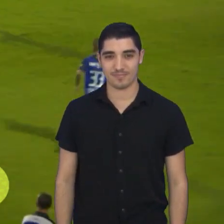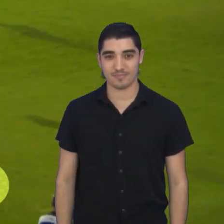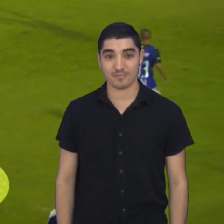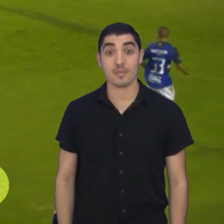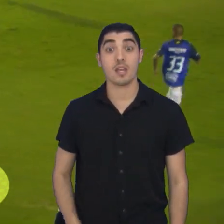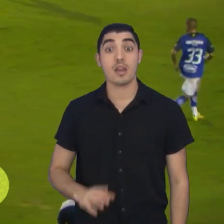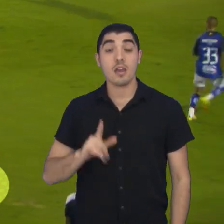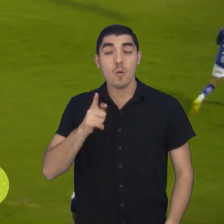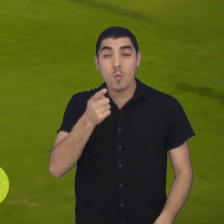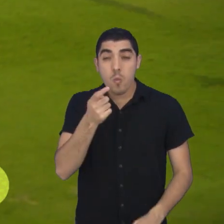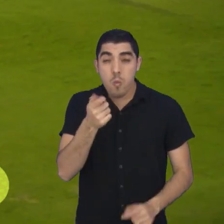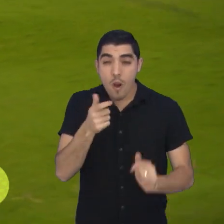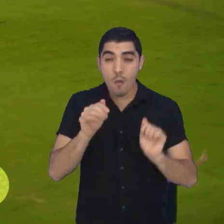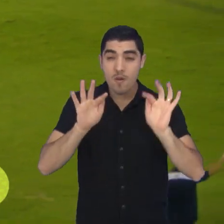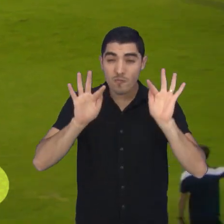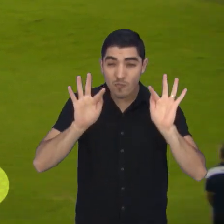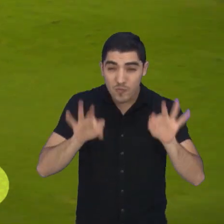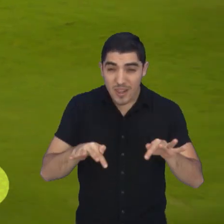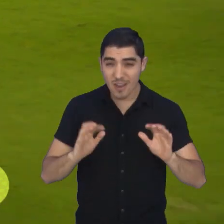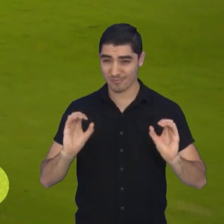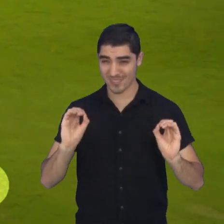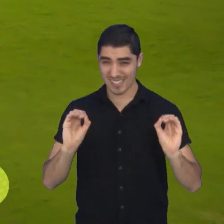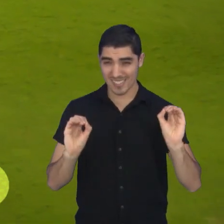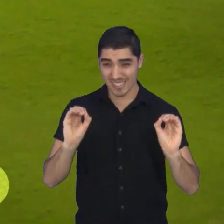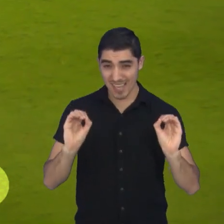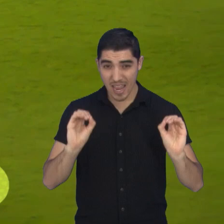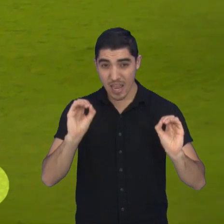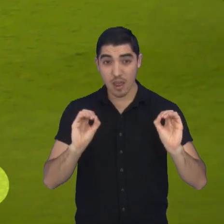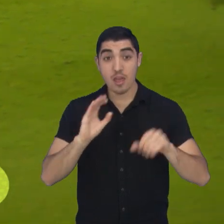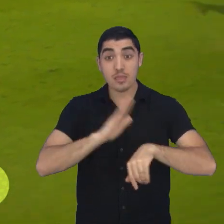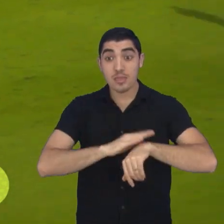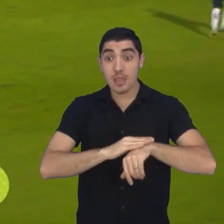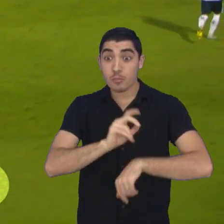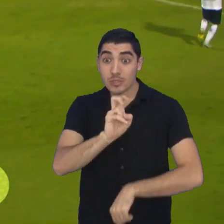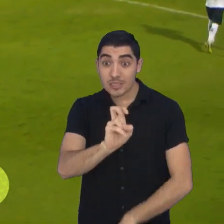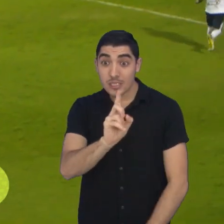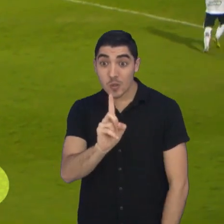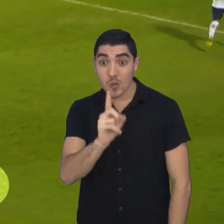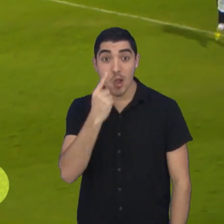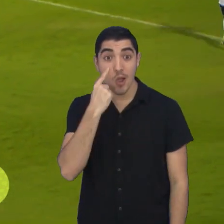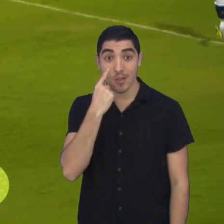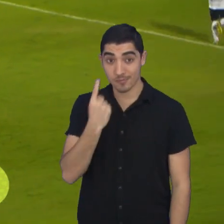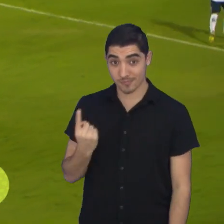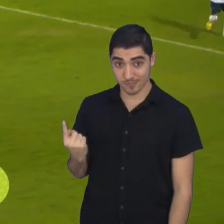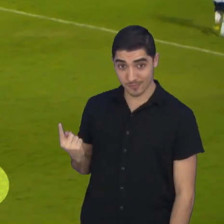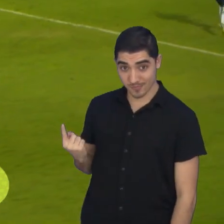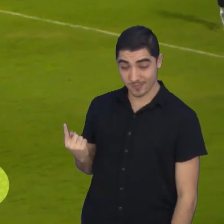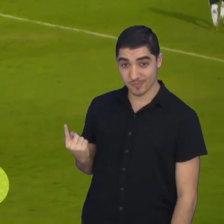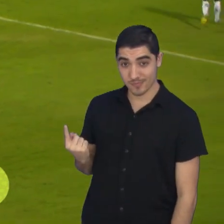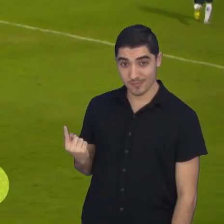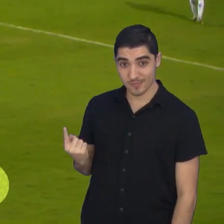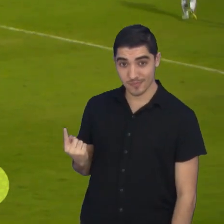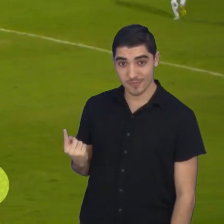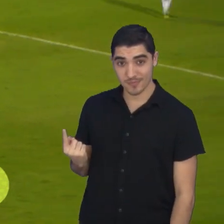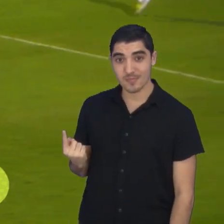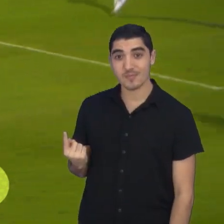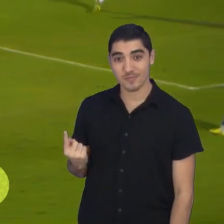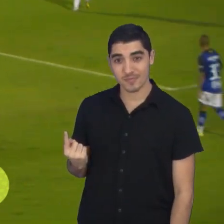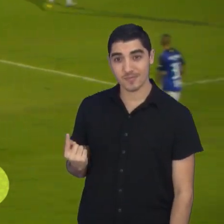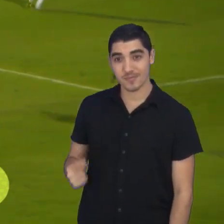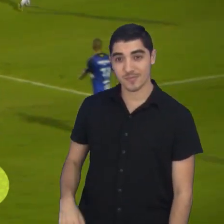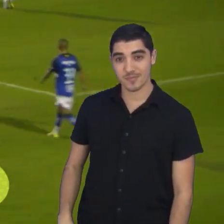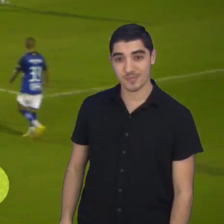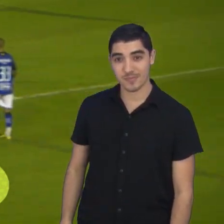E quando o jogo caminhava para o 0-0 aos 51 minutos, Heitor Roca cruzou na medida para Sávio